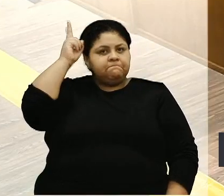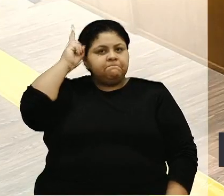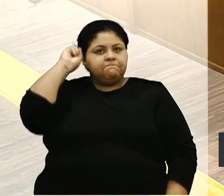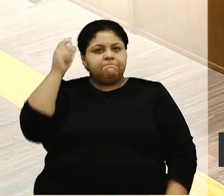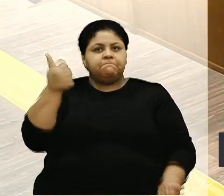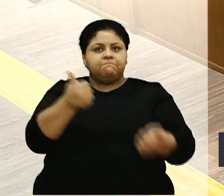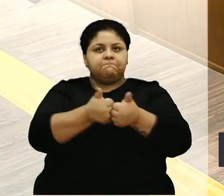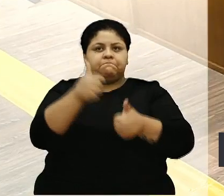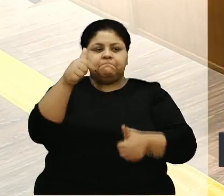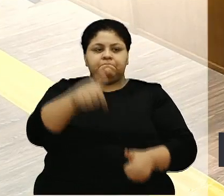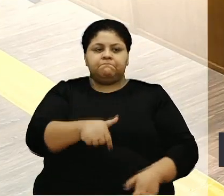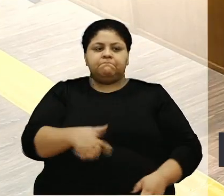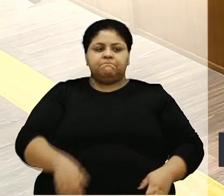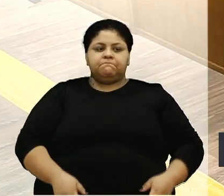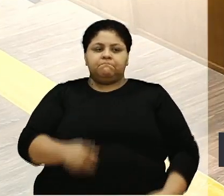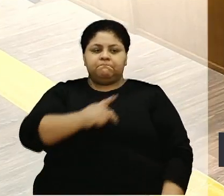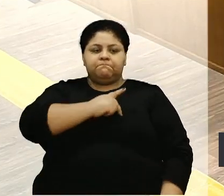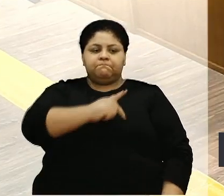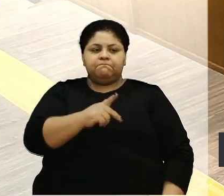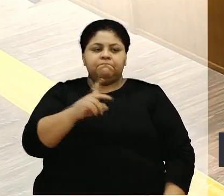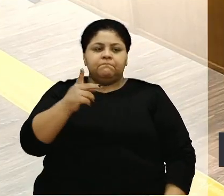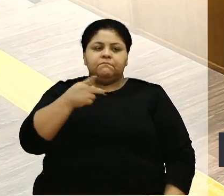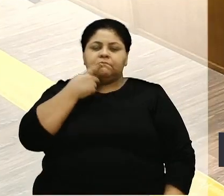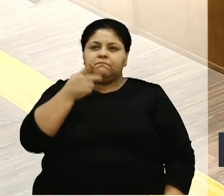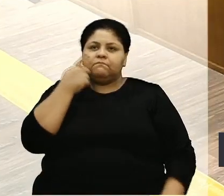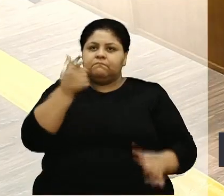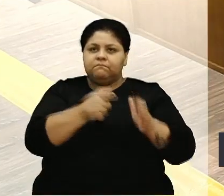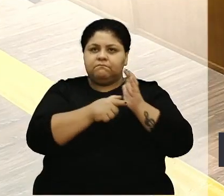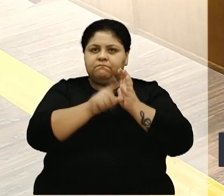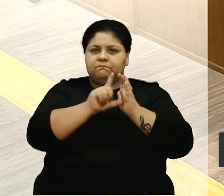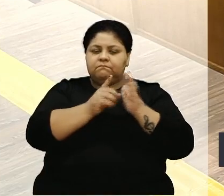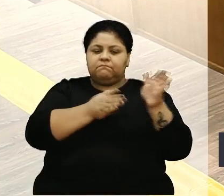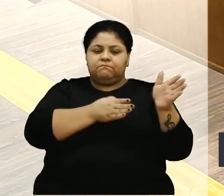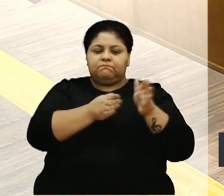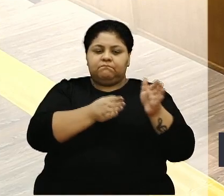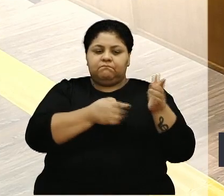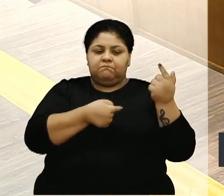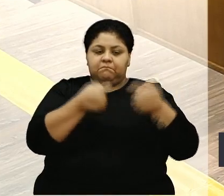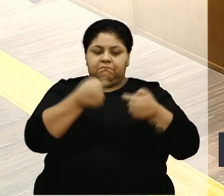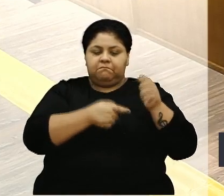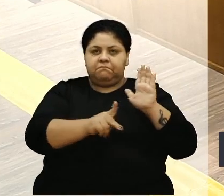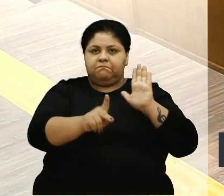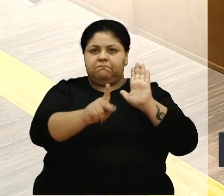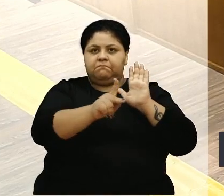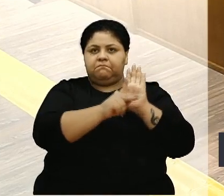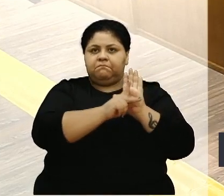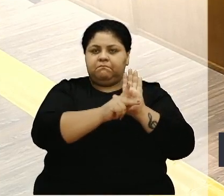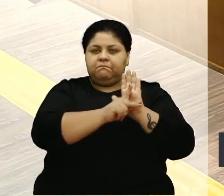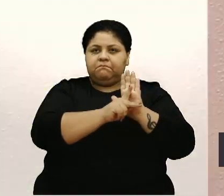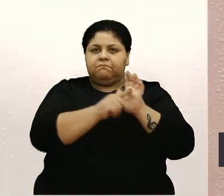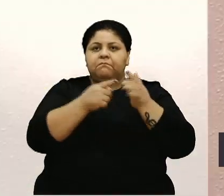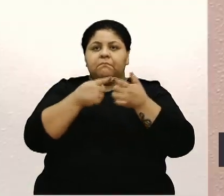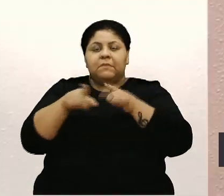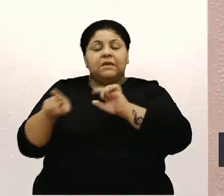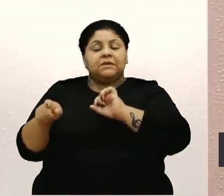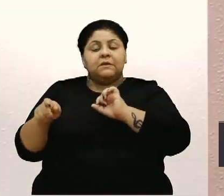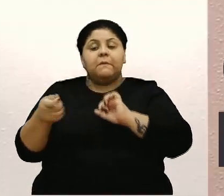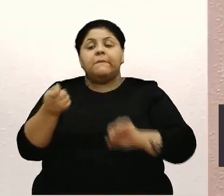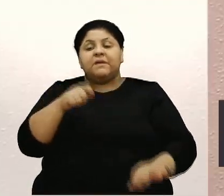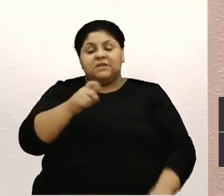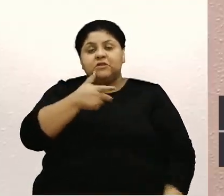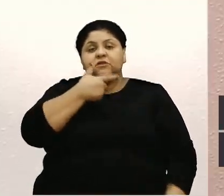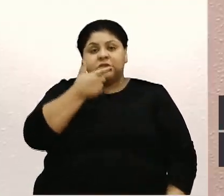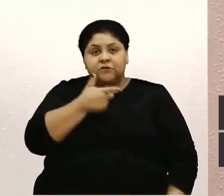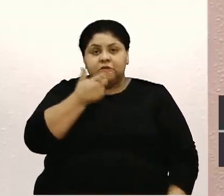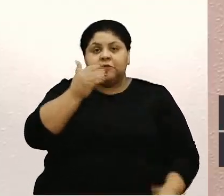Senhora presidente, manifestei antes no período da discussão do projeto, que é super importante, mas eu não podia deixar aqui de declarar